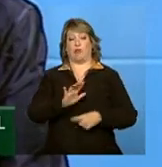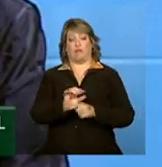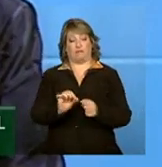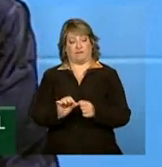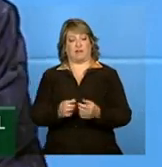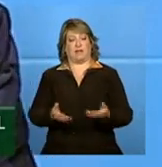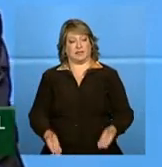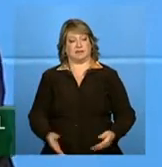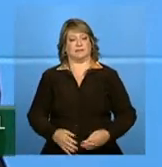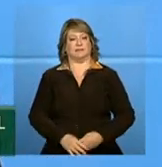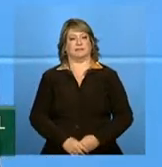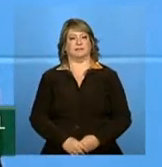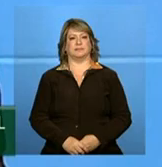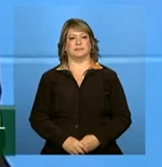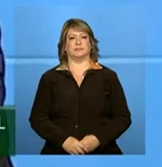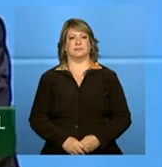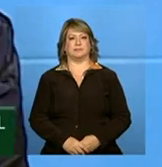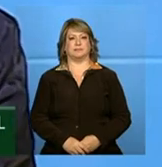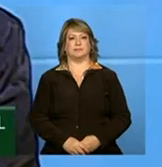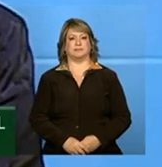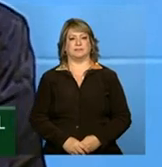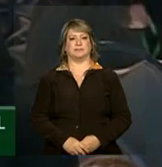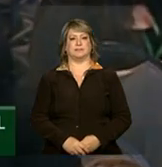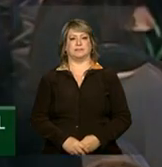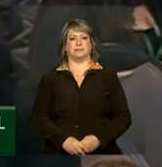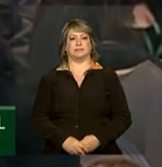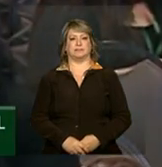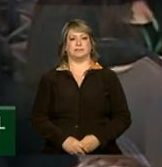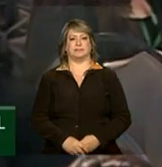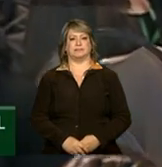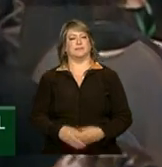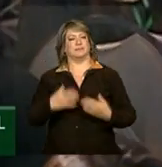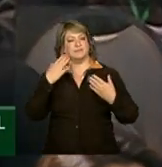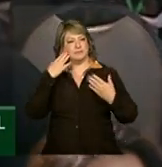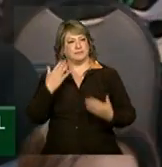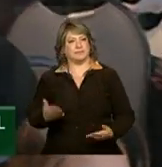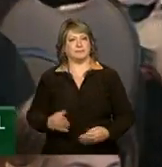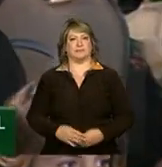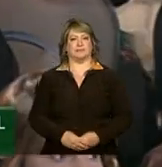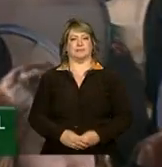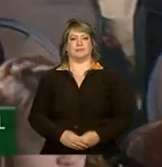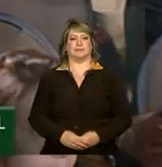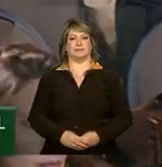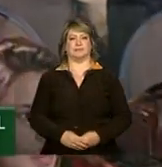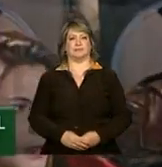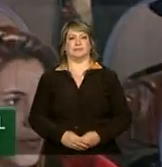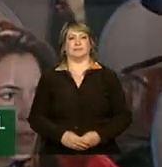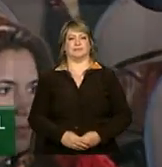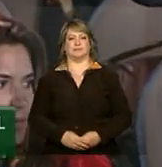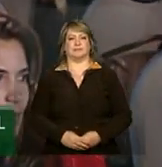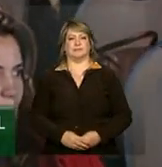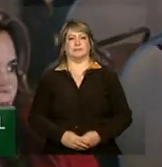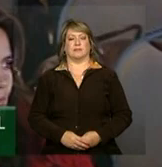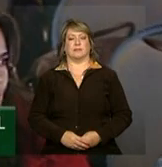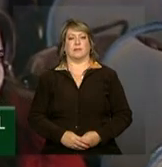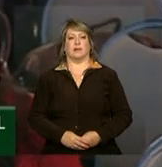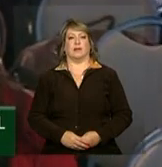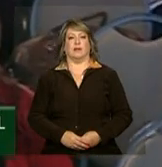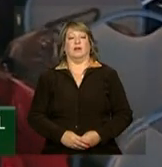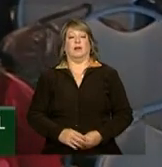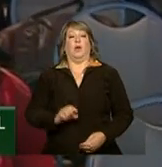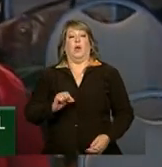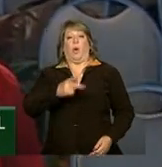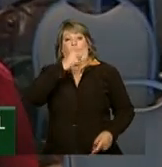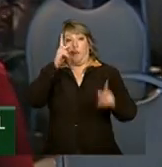promove. Então, obrigada. Bom, o governo e o